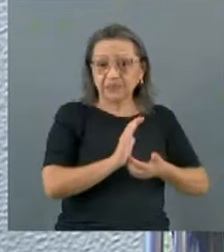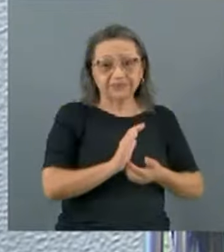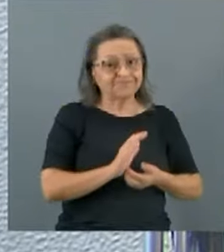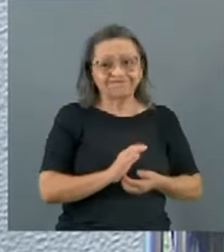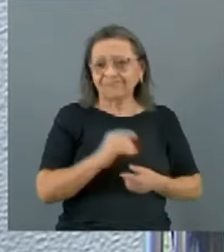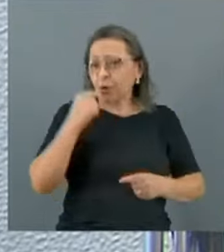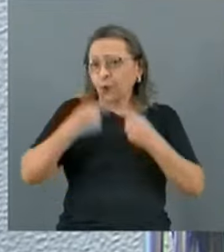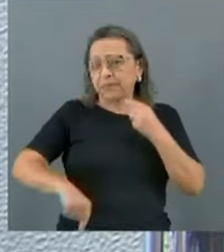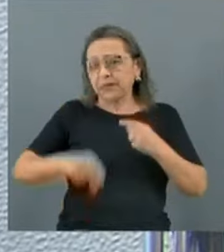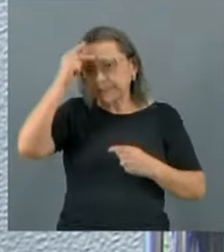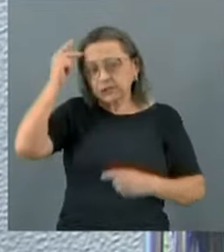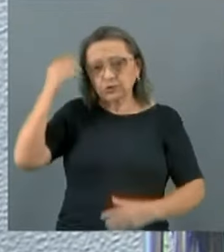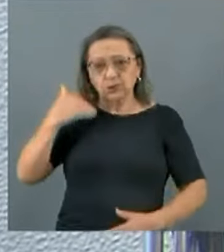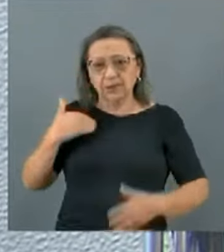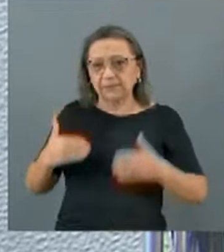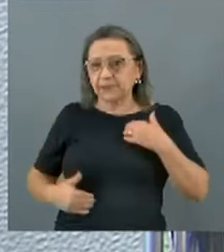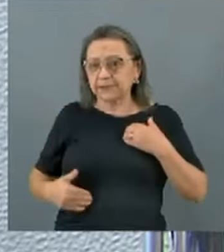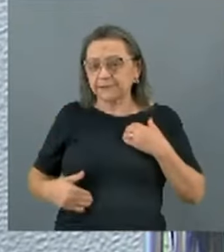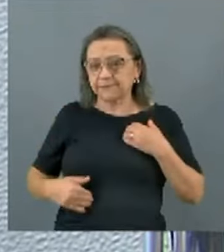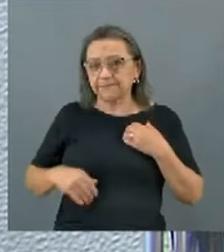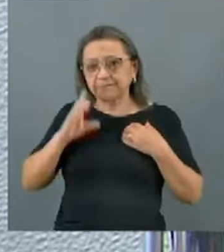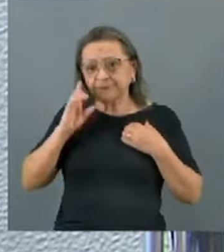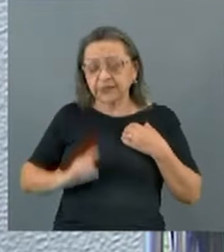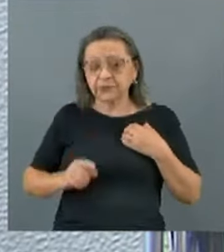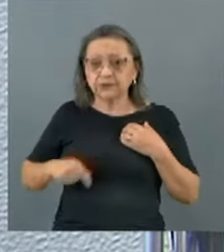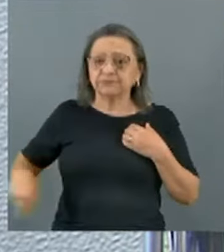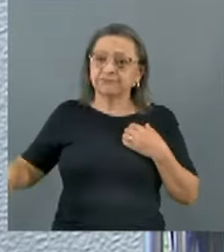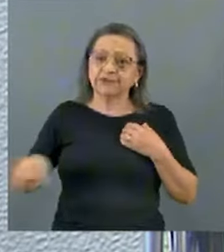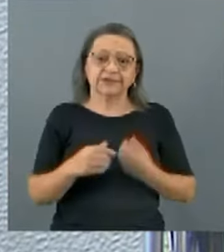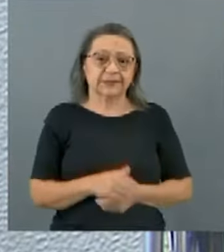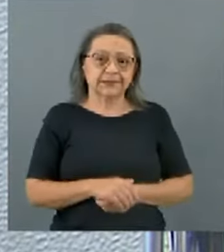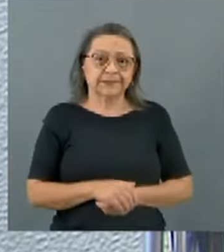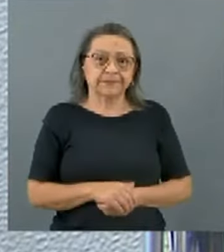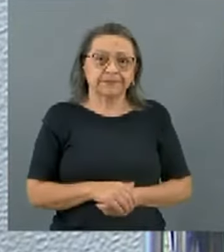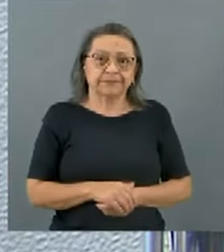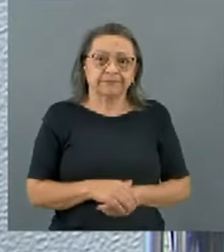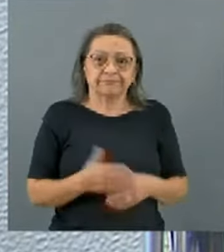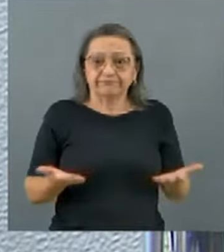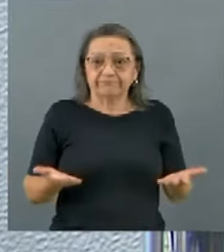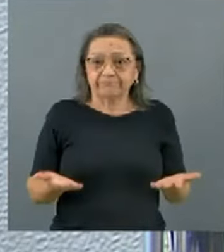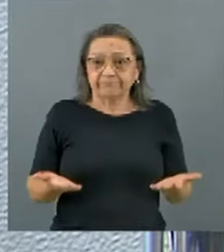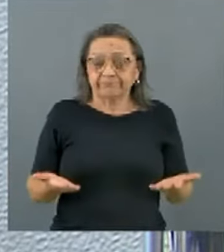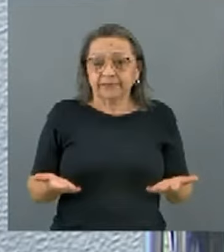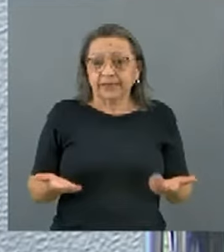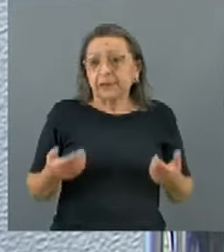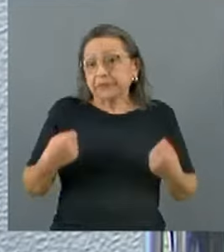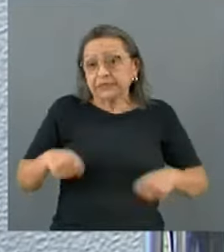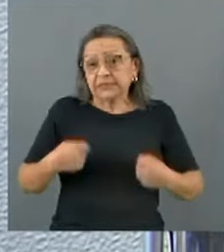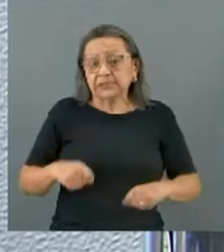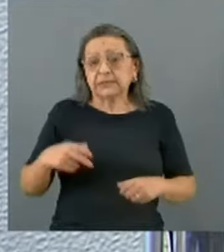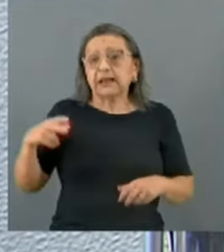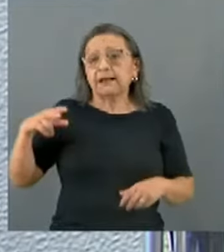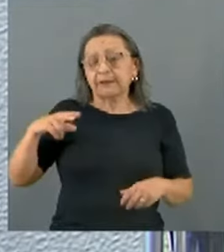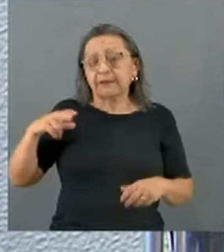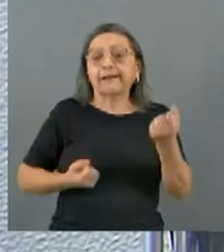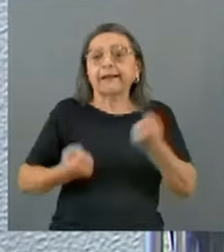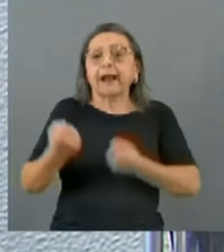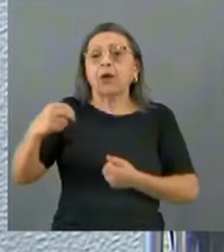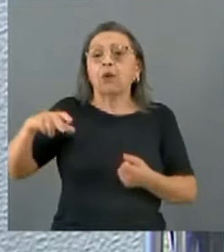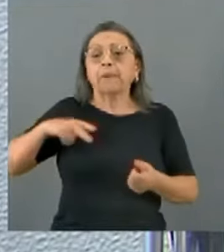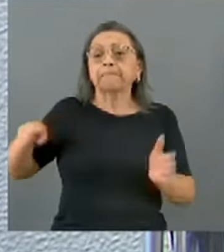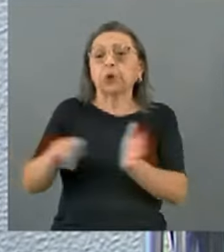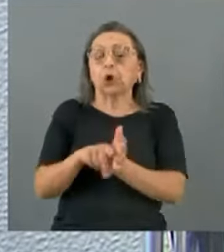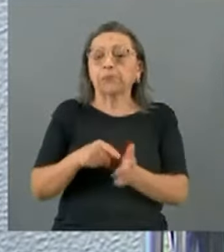é que um tetraplégico vai chegar aqui com transporte público, se não for um carro particular? E é disso que nós vamos falar hoje. Então, nós